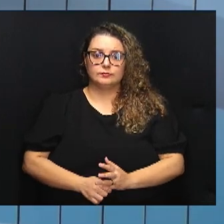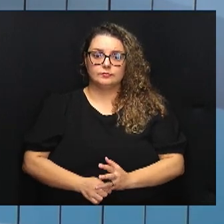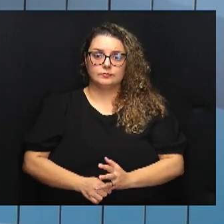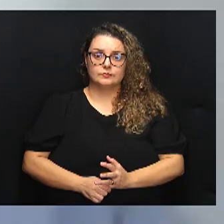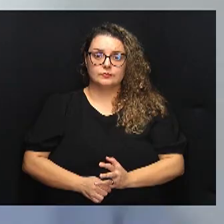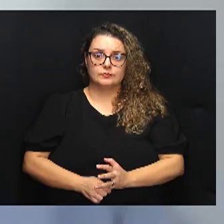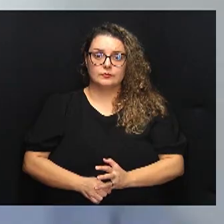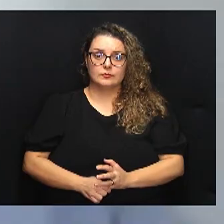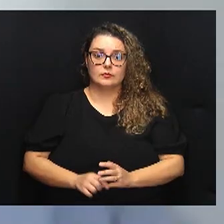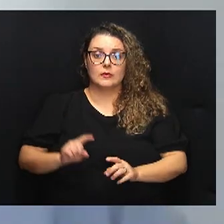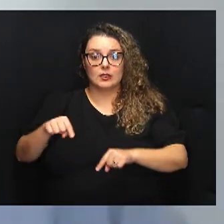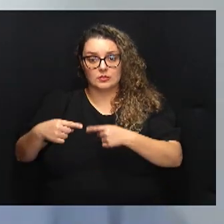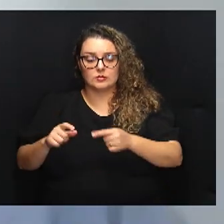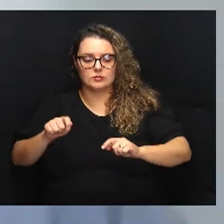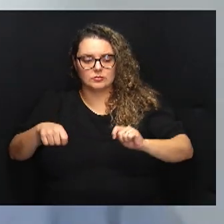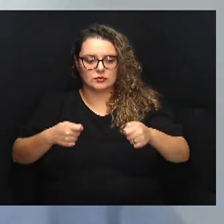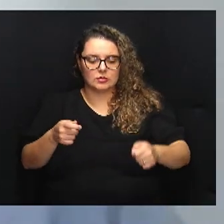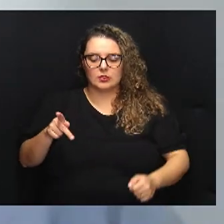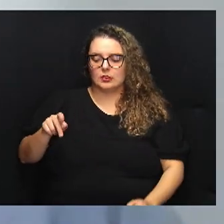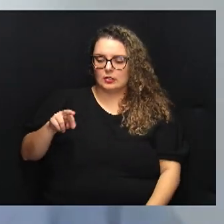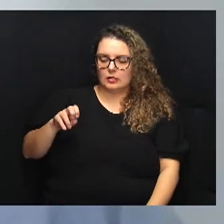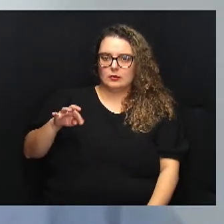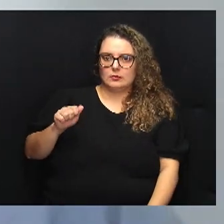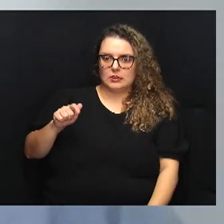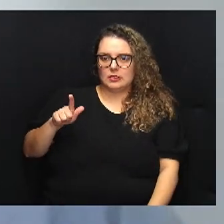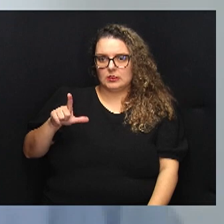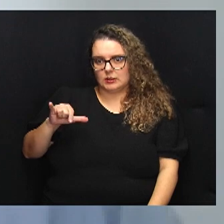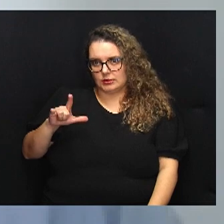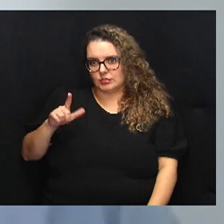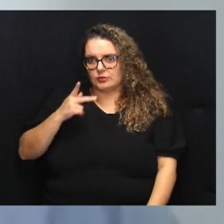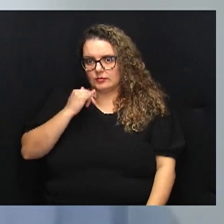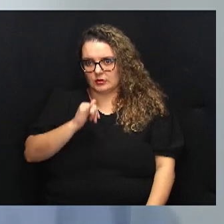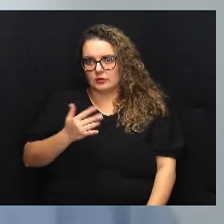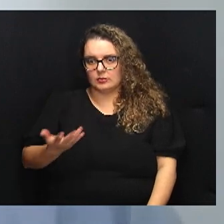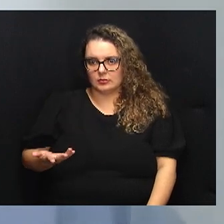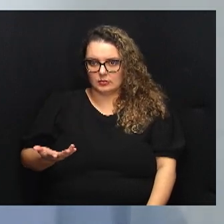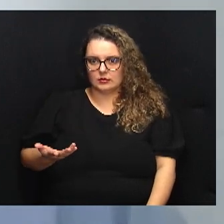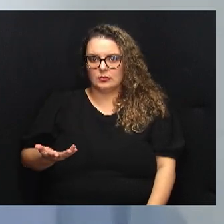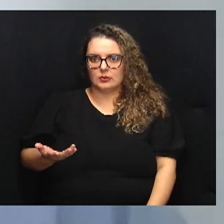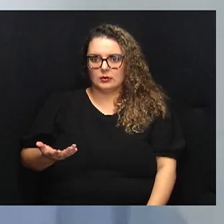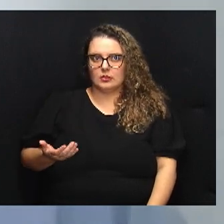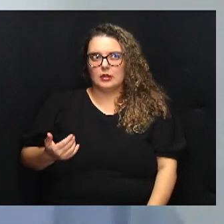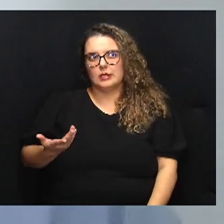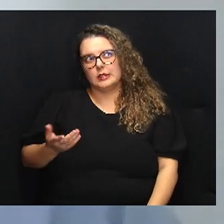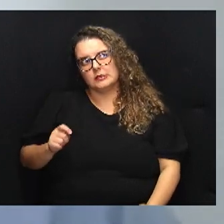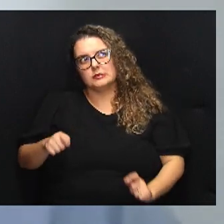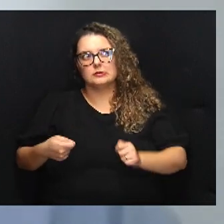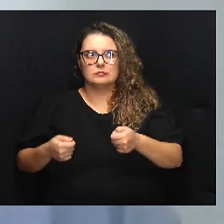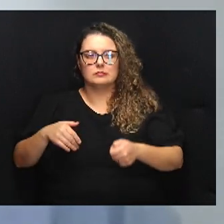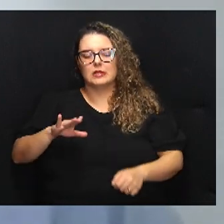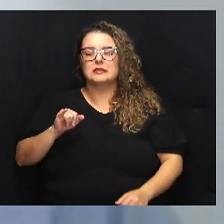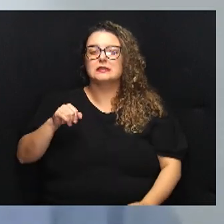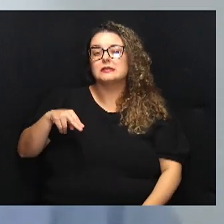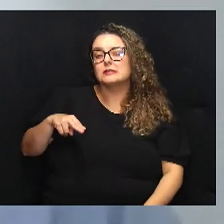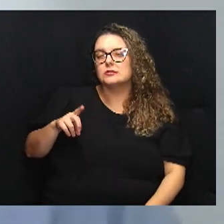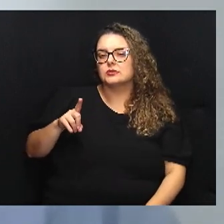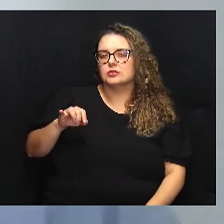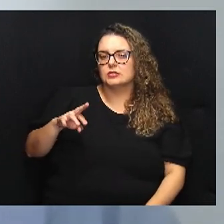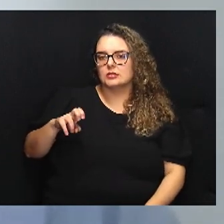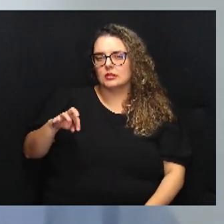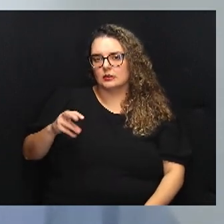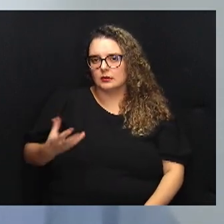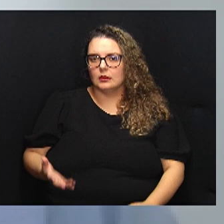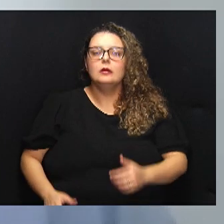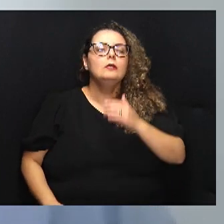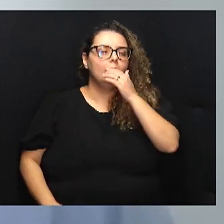Esses outros sintomas, né, que a Preta Gil comentou, geralmente eles são sintomas mais indiretos, né, da doença. Então, significa o